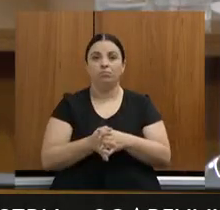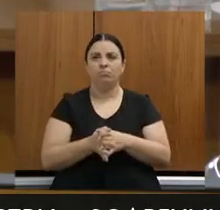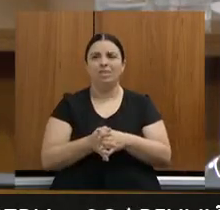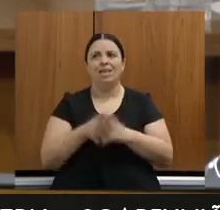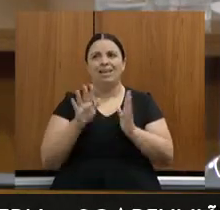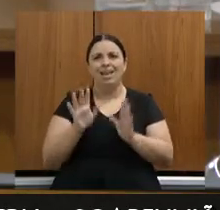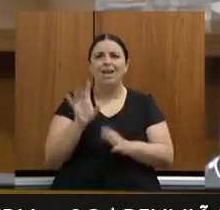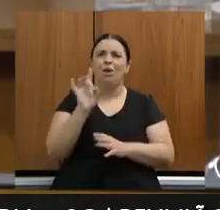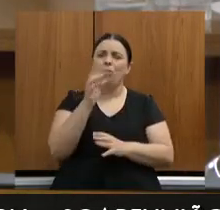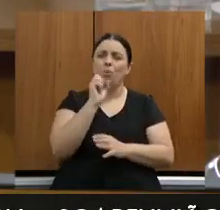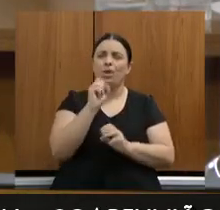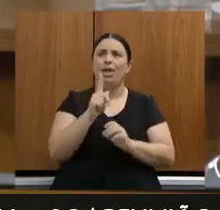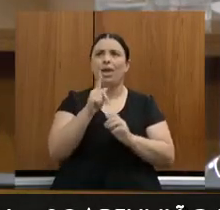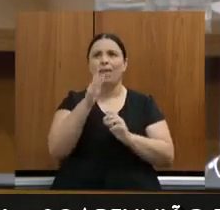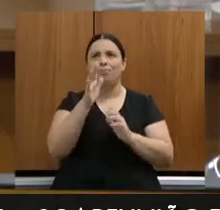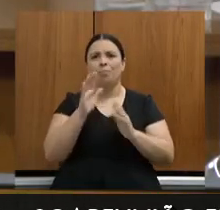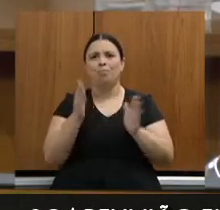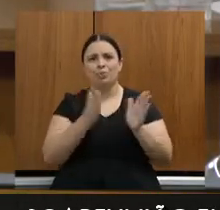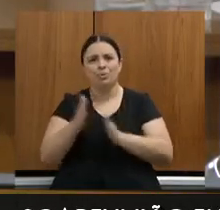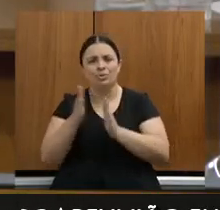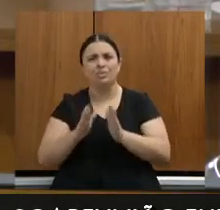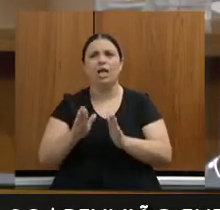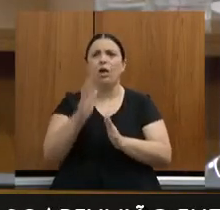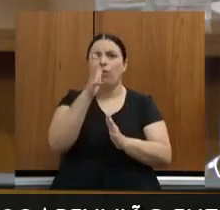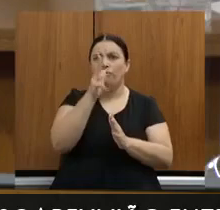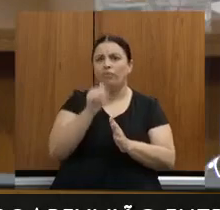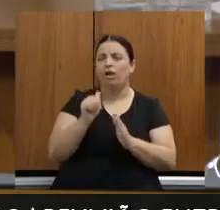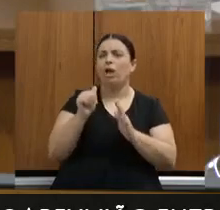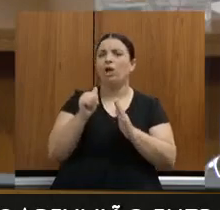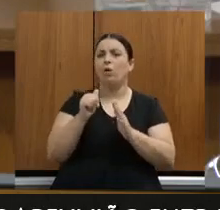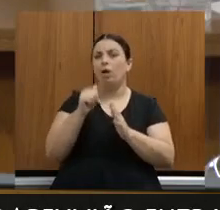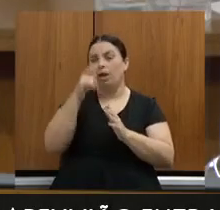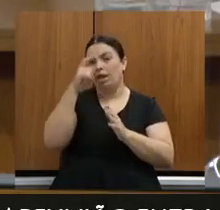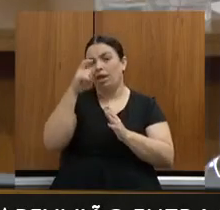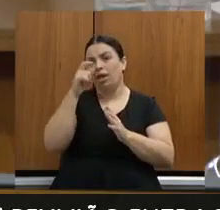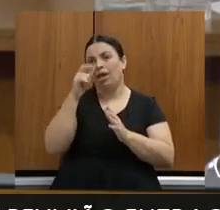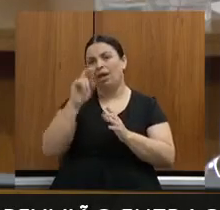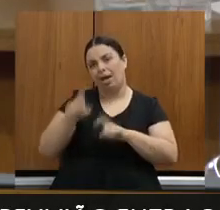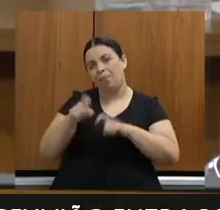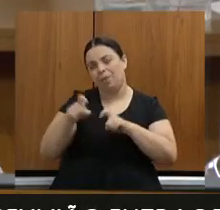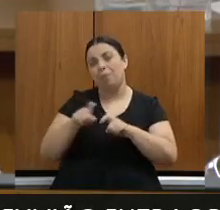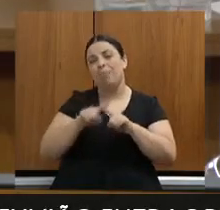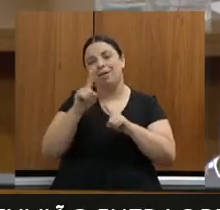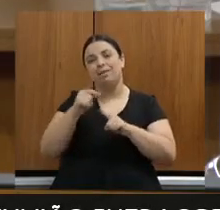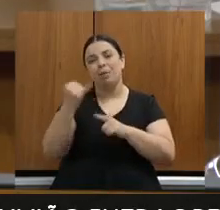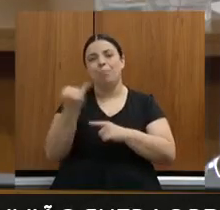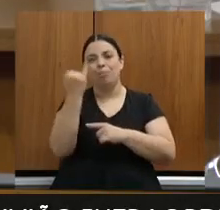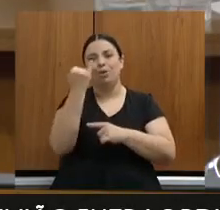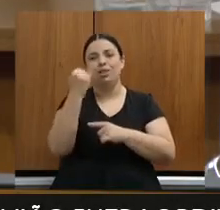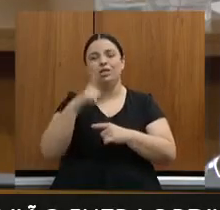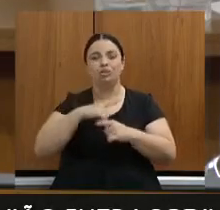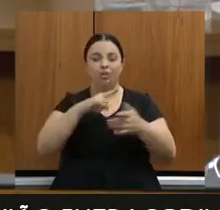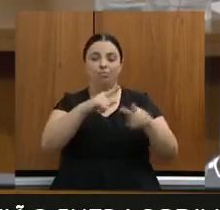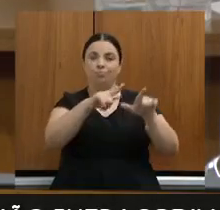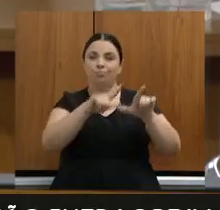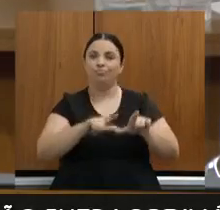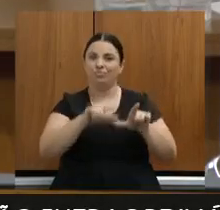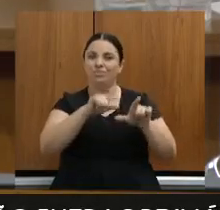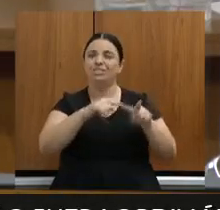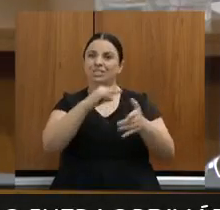produzir um frango caipira mas também é muito importante a certificação pode passar o